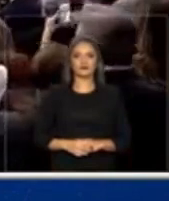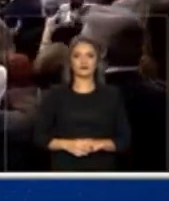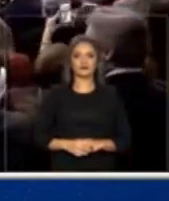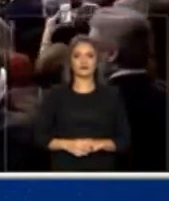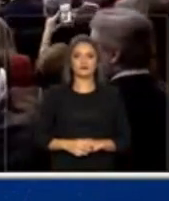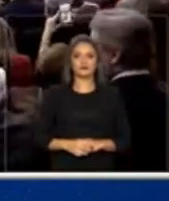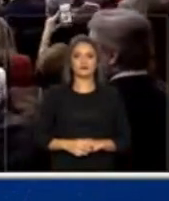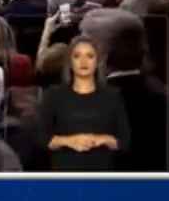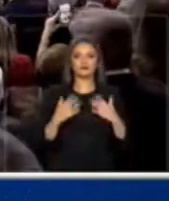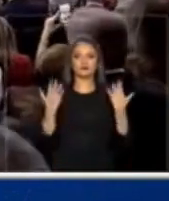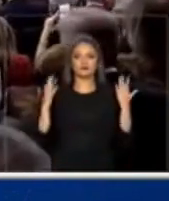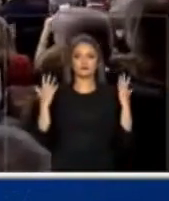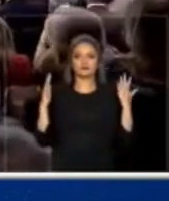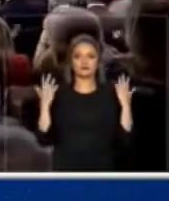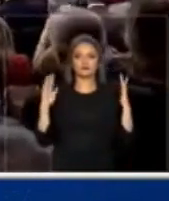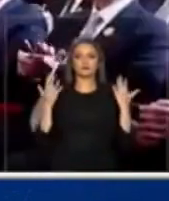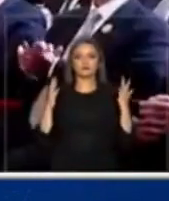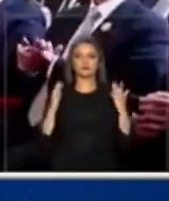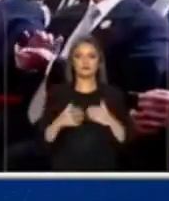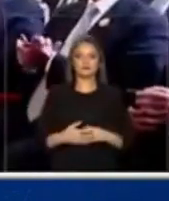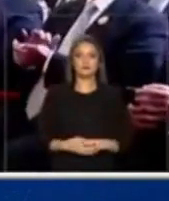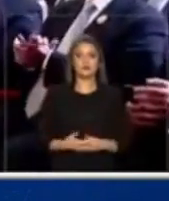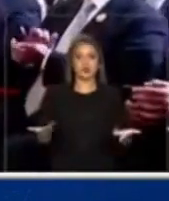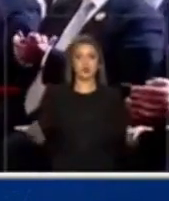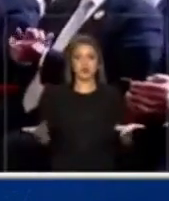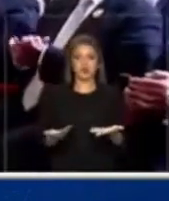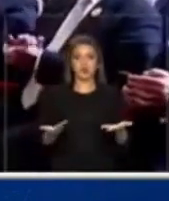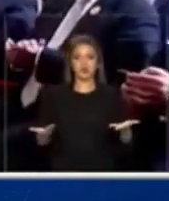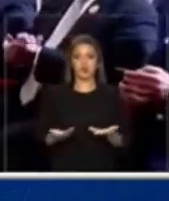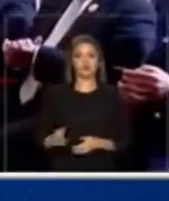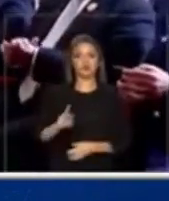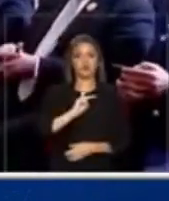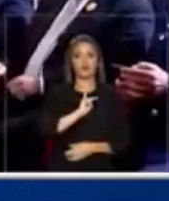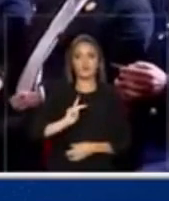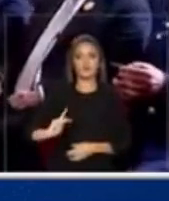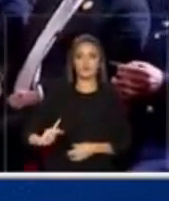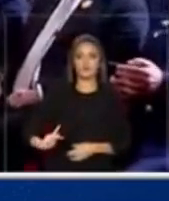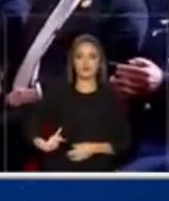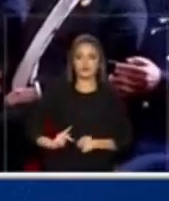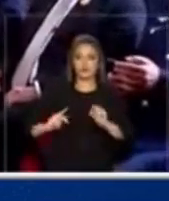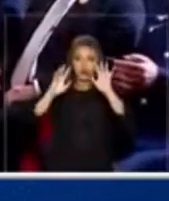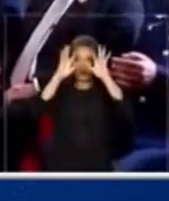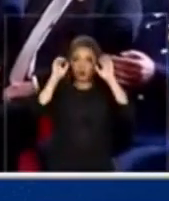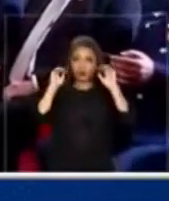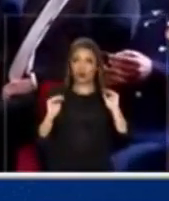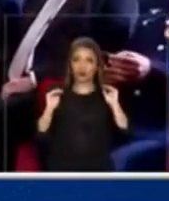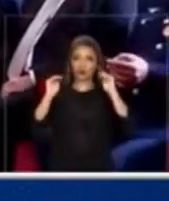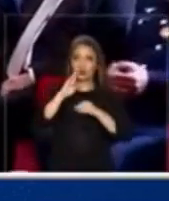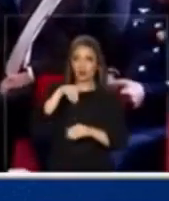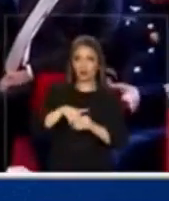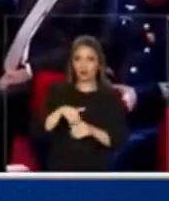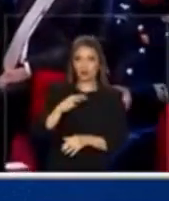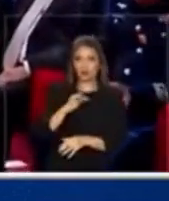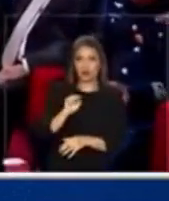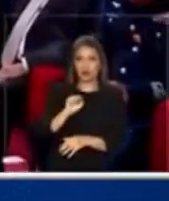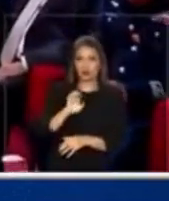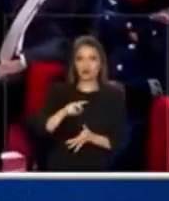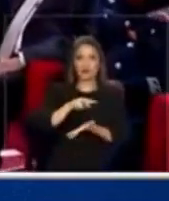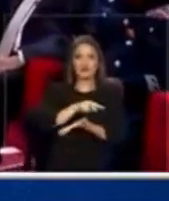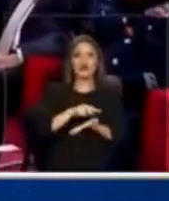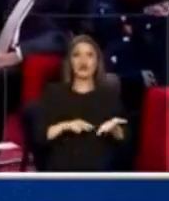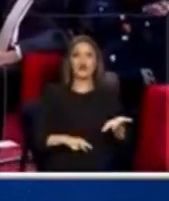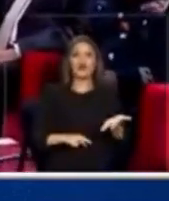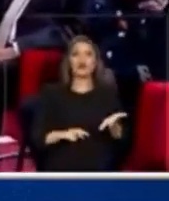pensando nas próximas eleições. Vejam que coisa boa. Olha, é preciso ir buscar lá